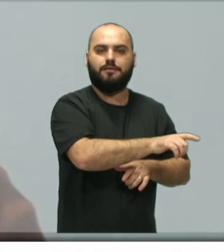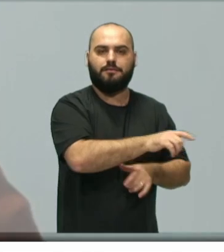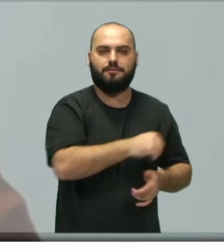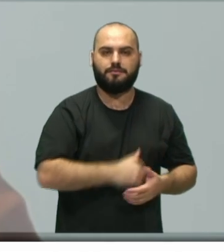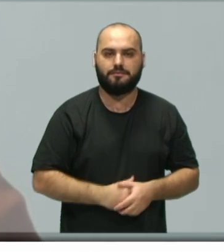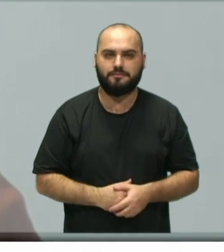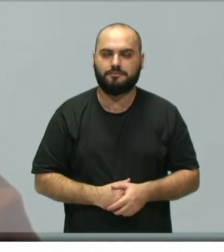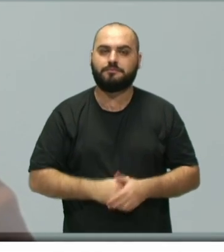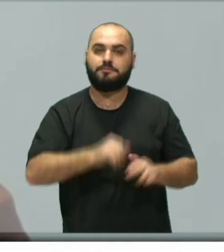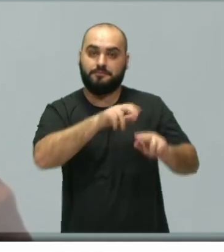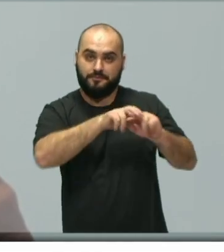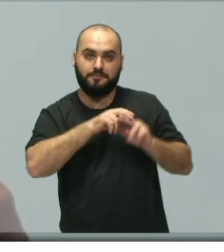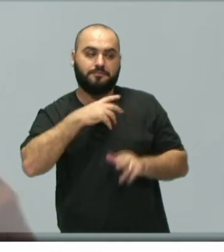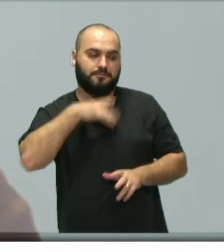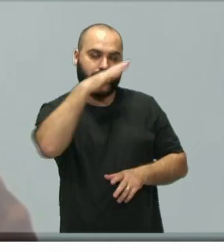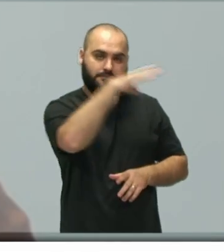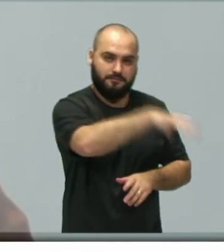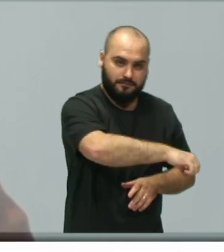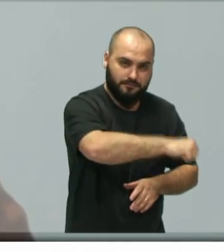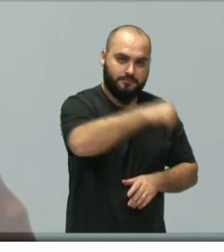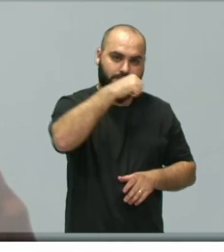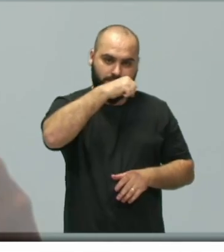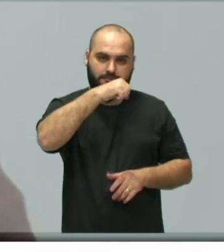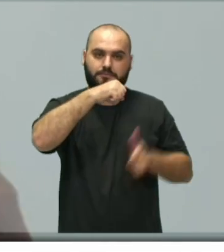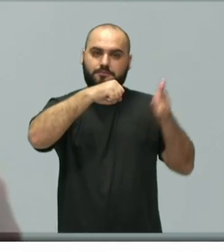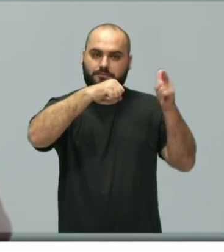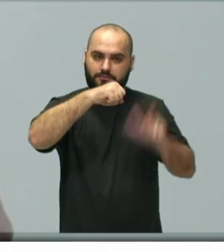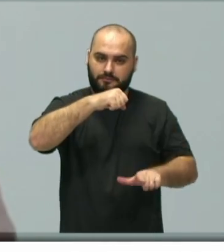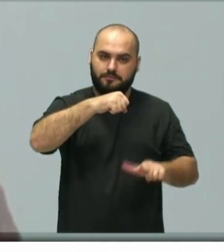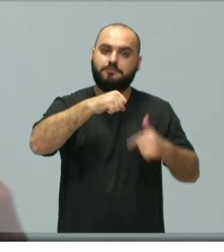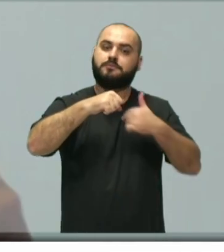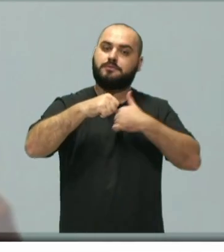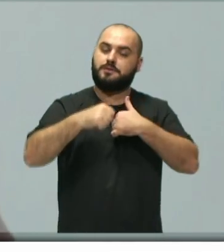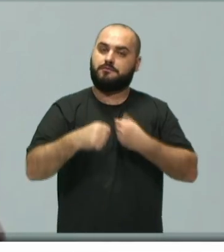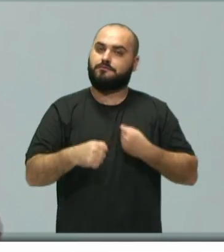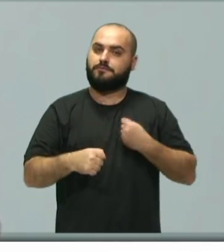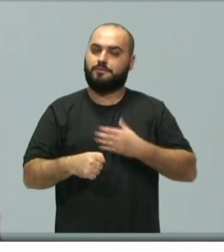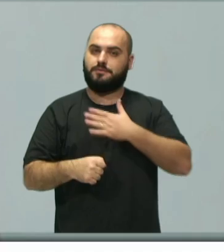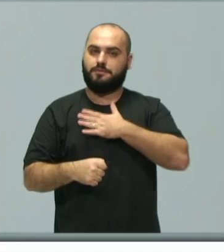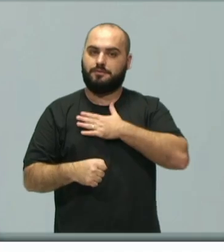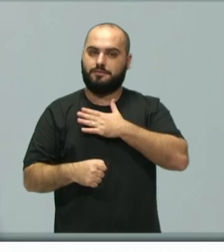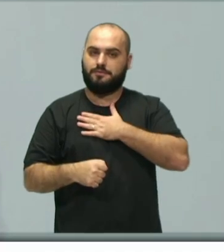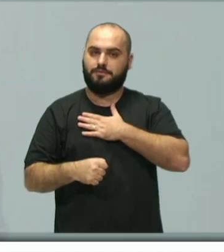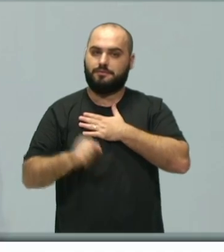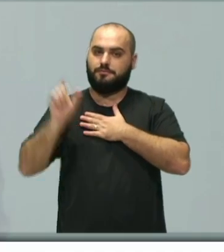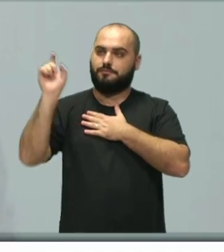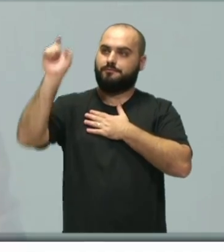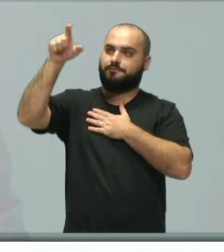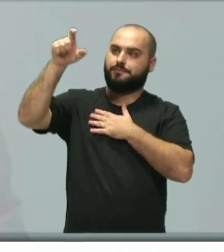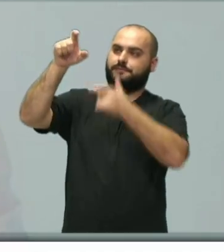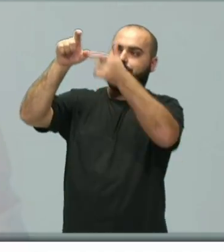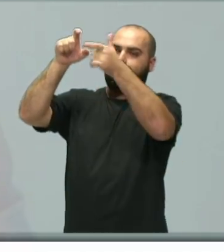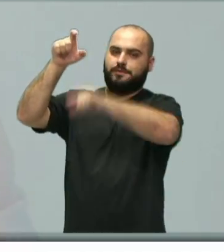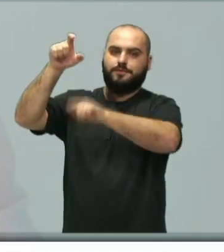te reciclo, me recato, e eu sou eu, nua, vestida de ti.